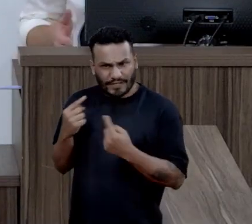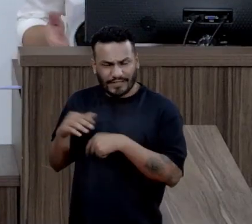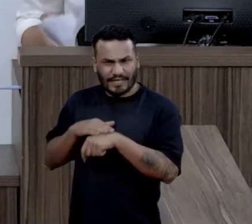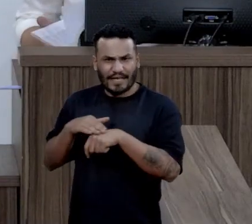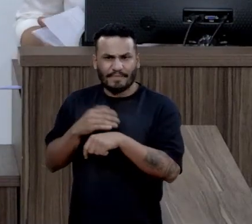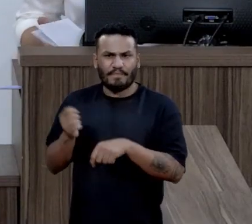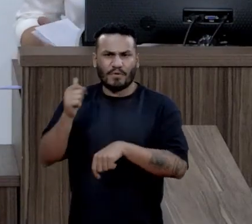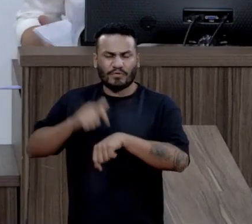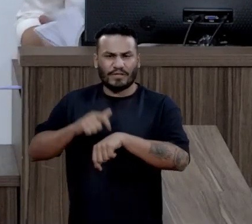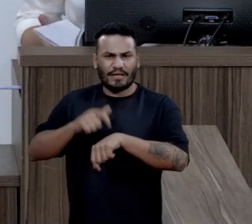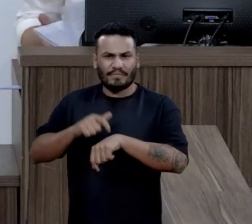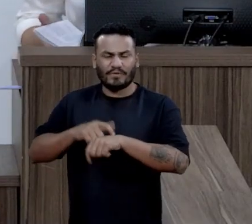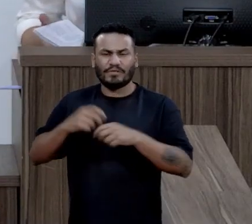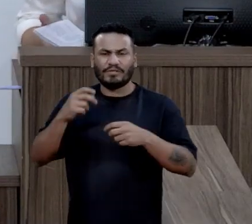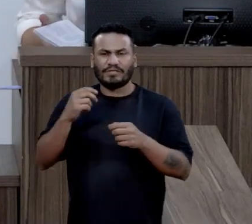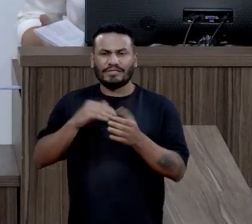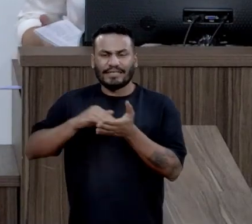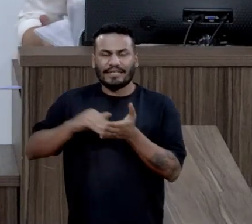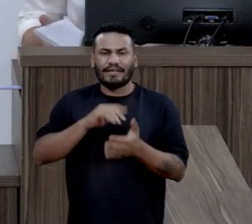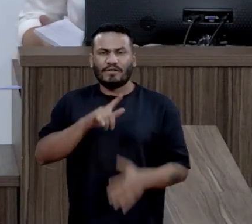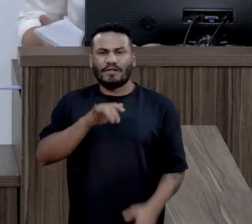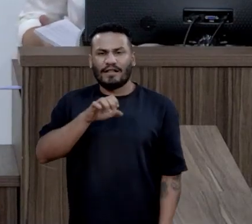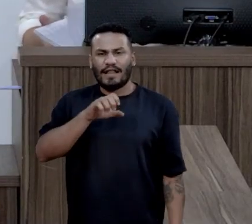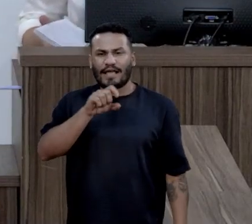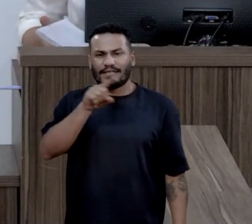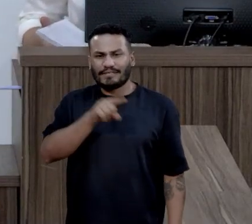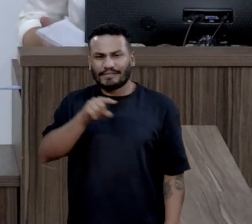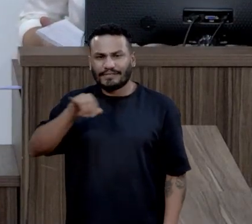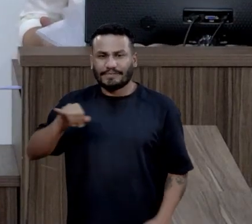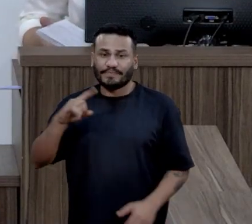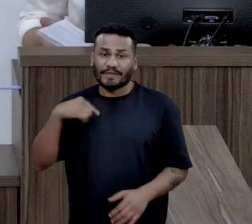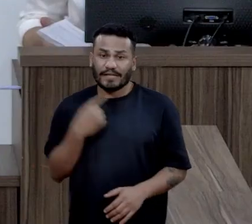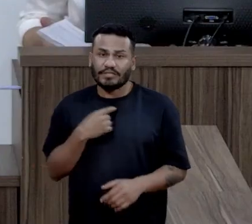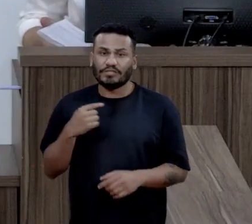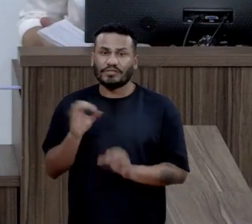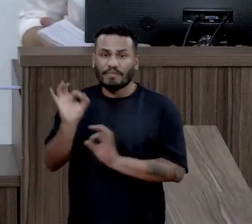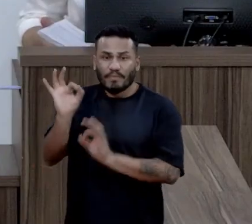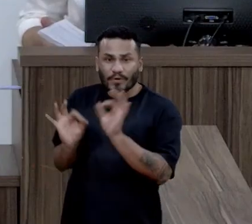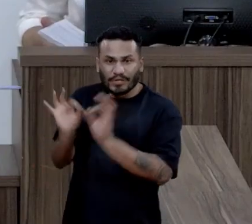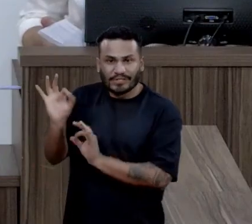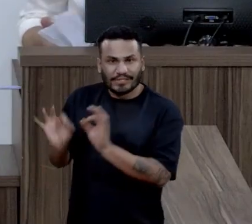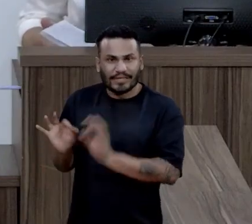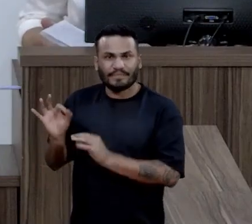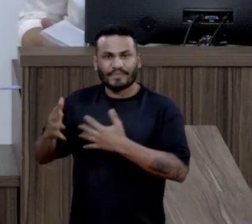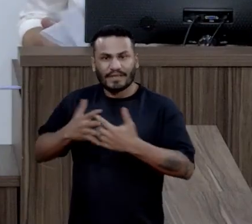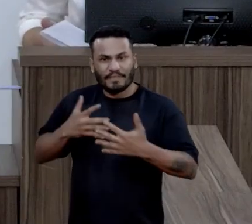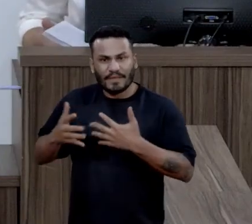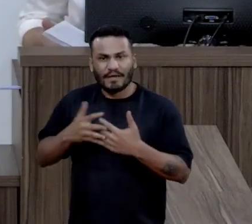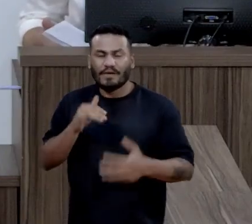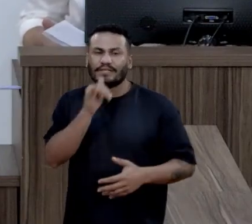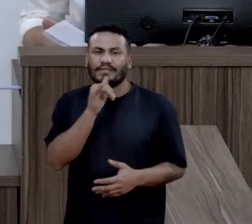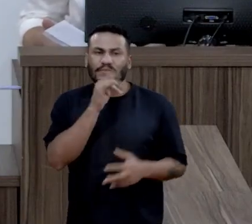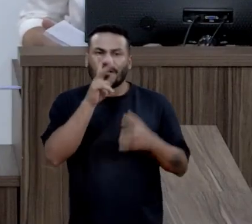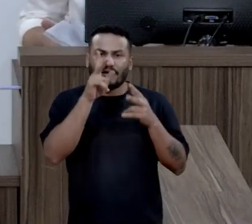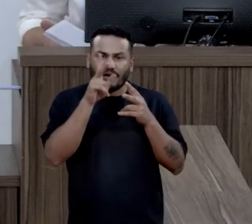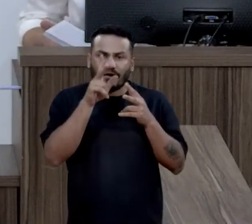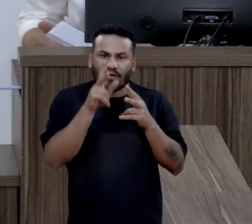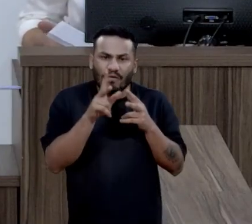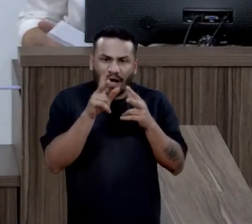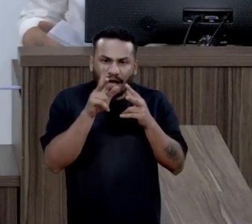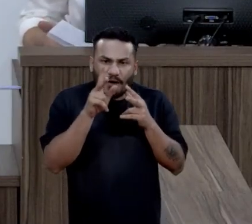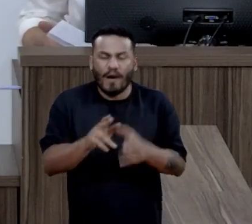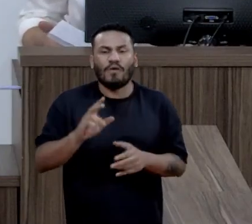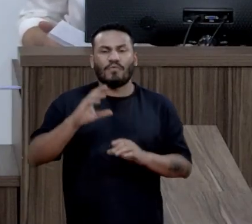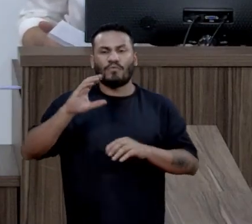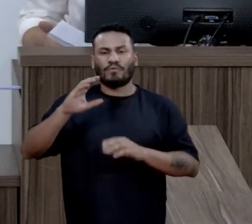recentemente com o secretário Lenz na possibilidade de nós modernizarmos os nossos terminais, a exemplo do que acontece na cidade de